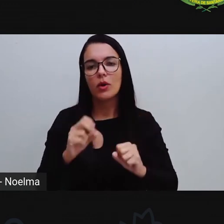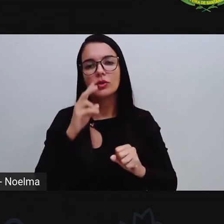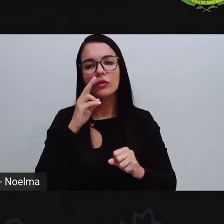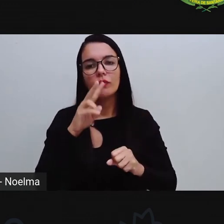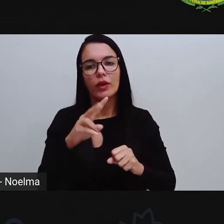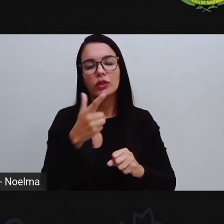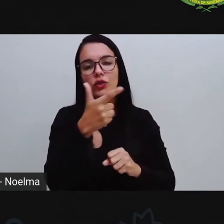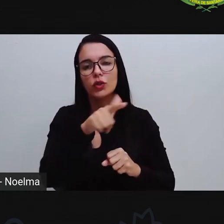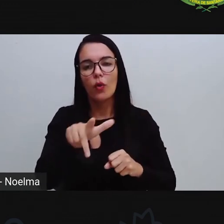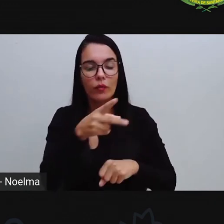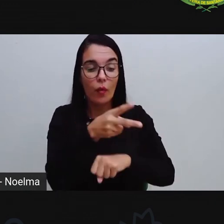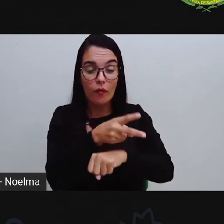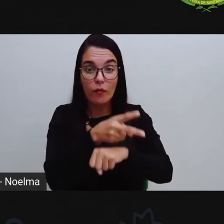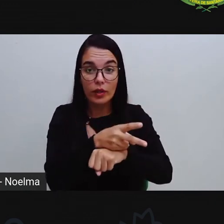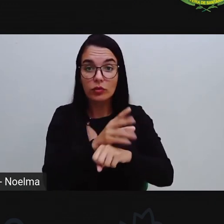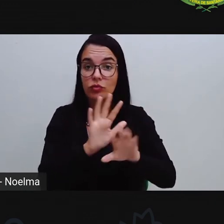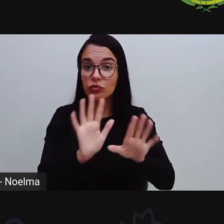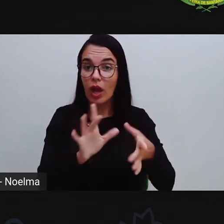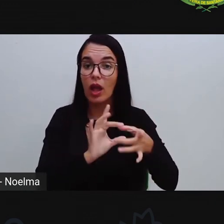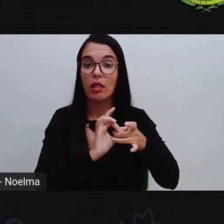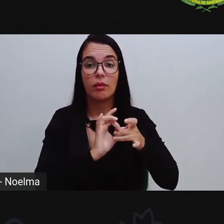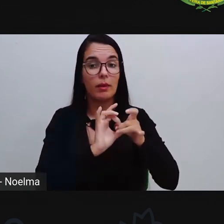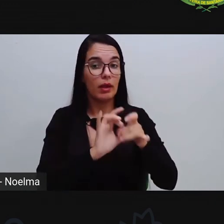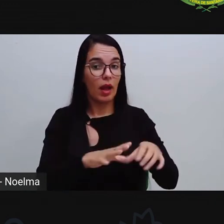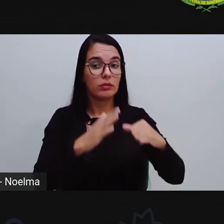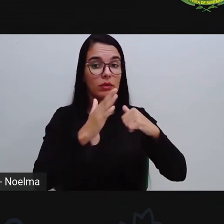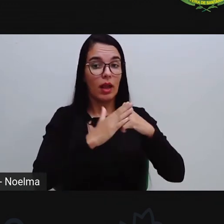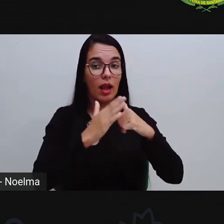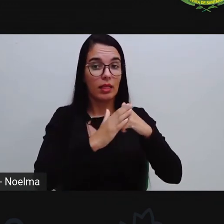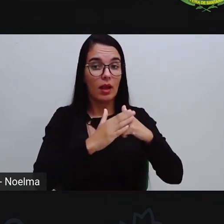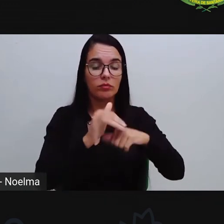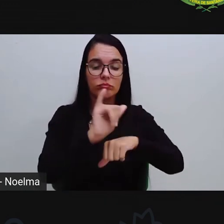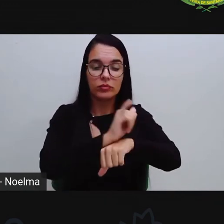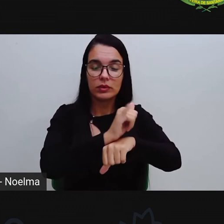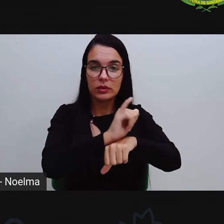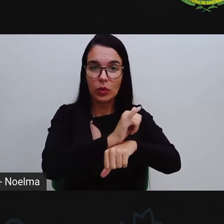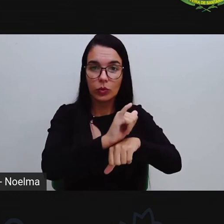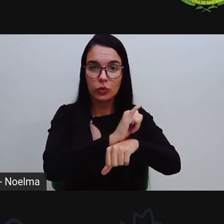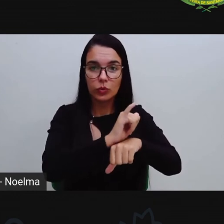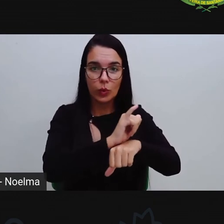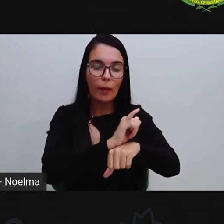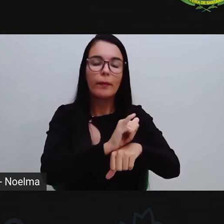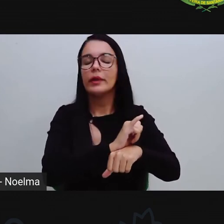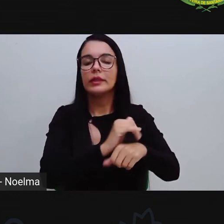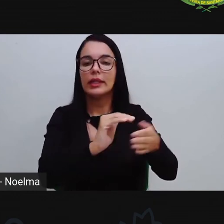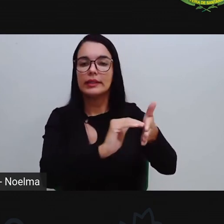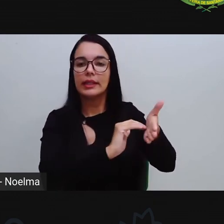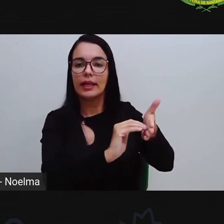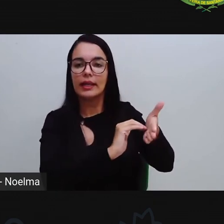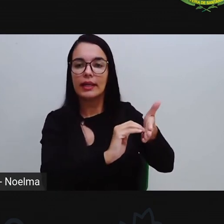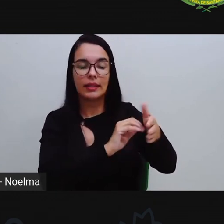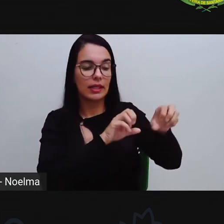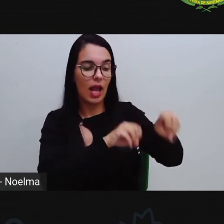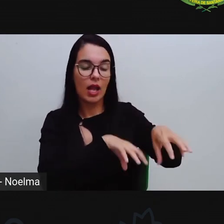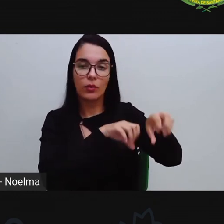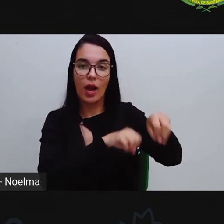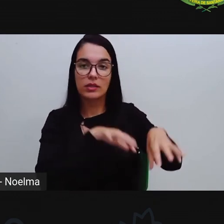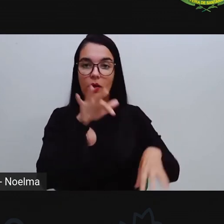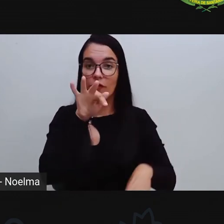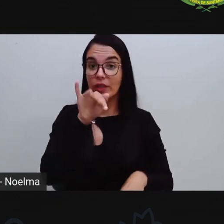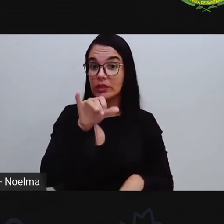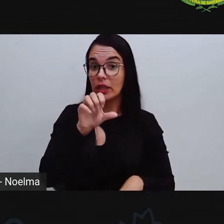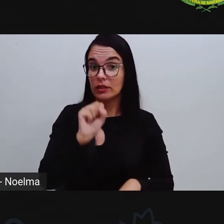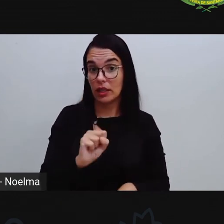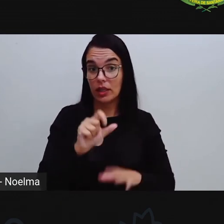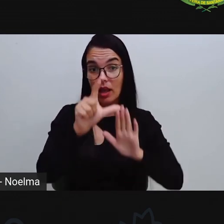novamente ele vai estar disponível lá no nosso canal da Seduc de Feira de Santana Nosso canal do YouTube na playlist